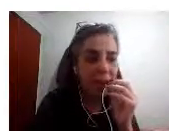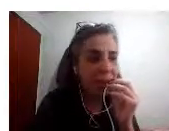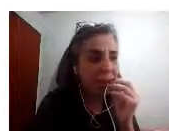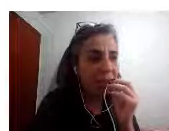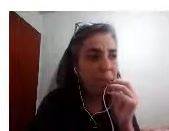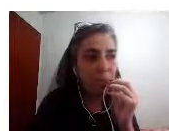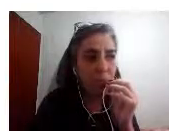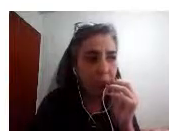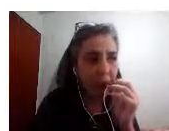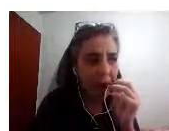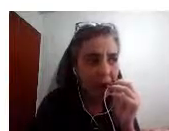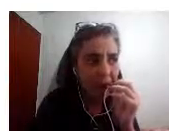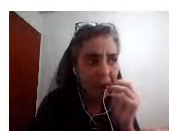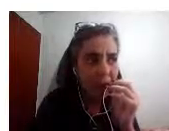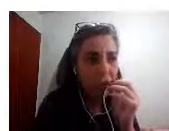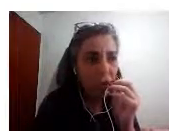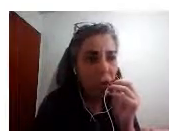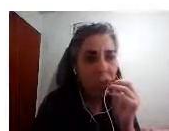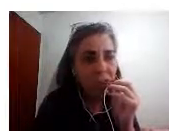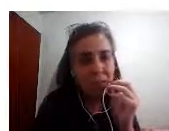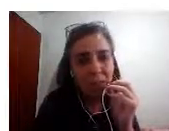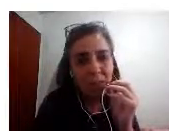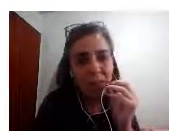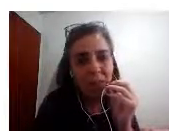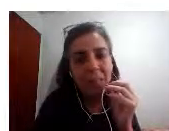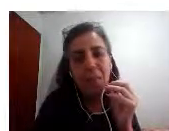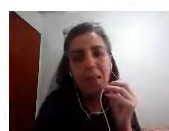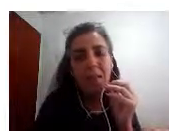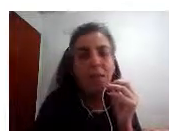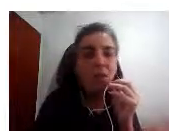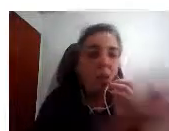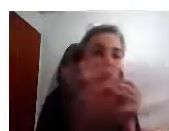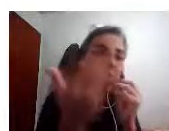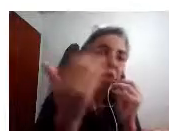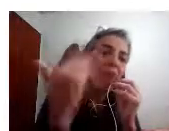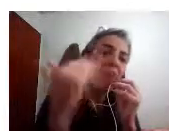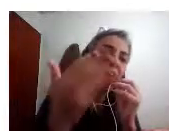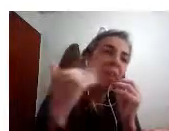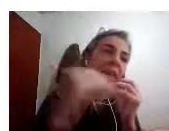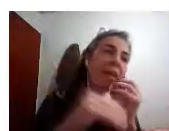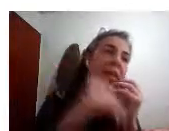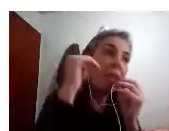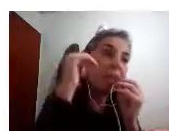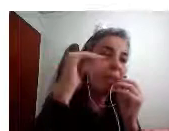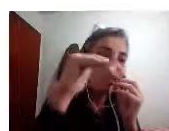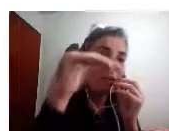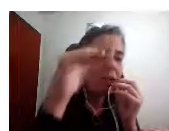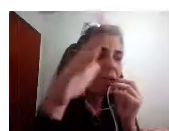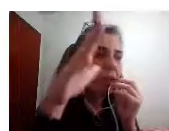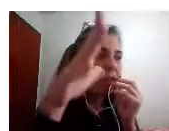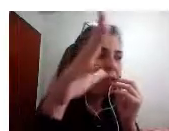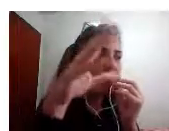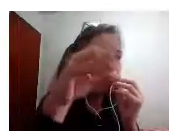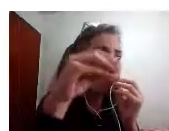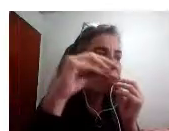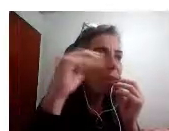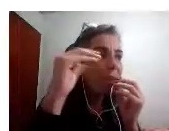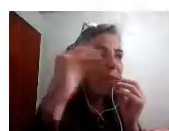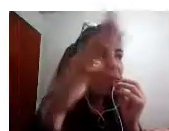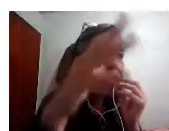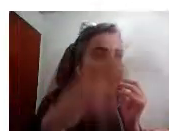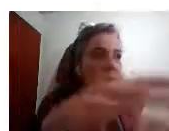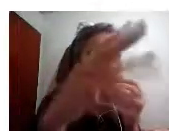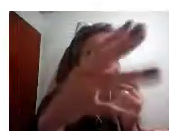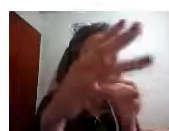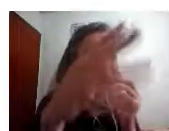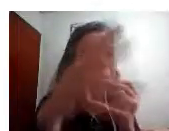usar e explorar o quanto vocês quiserem. Então, dá uma buscadinha aí na internet. Na internet mesmo tem vários resumos.